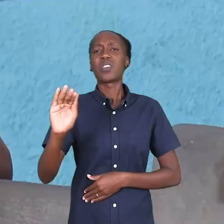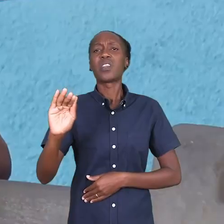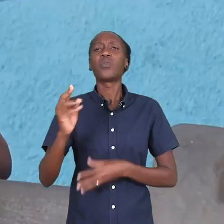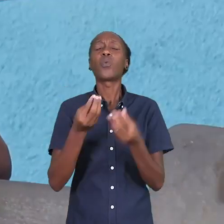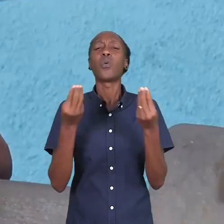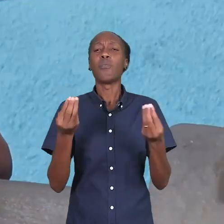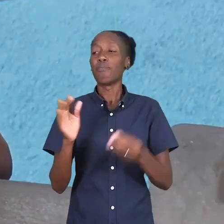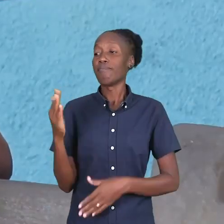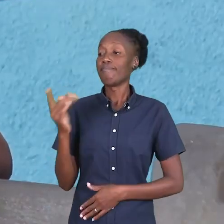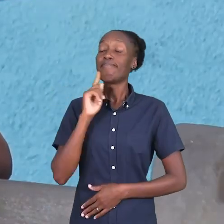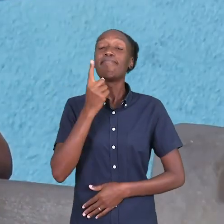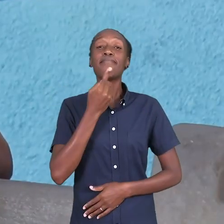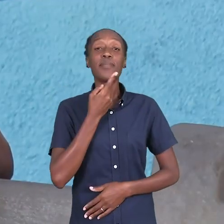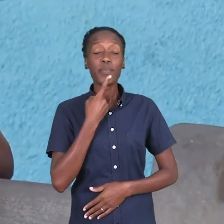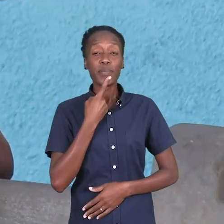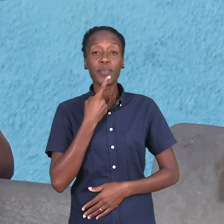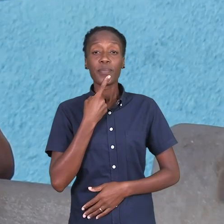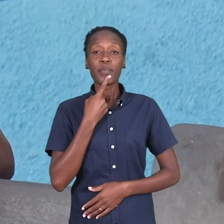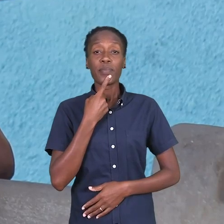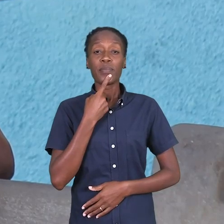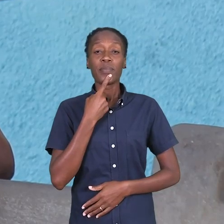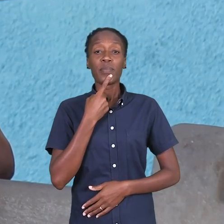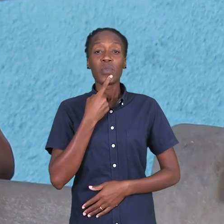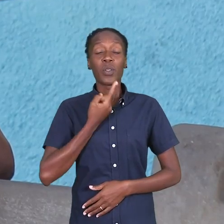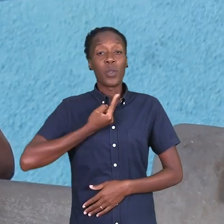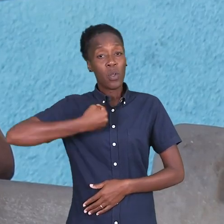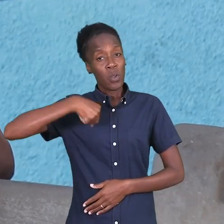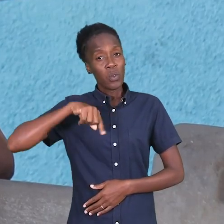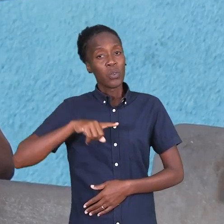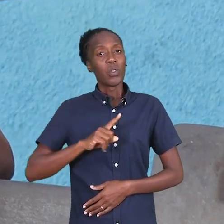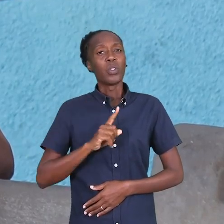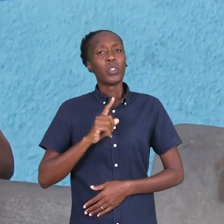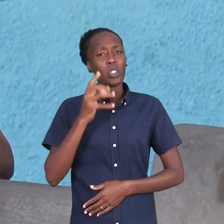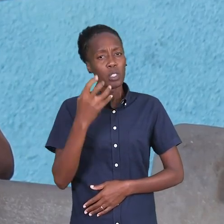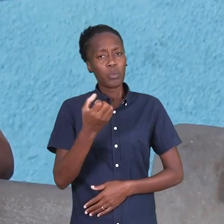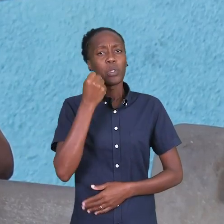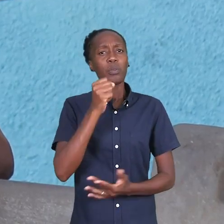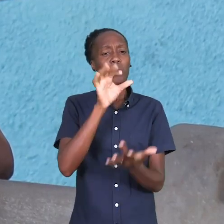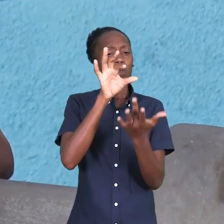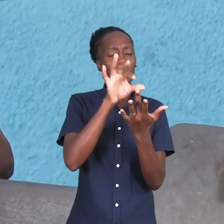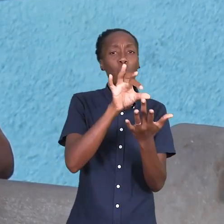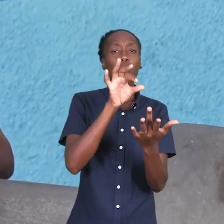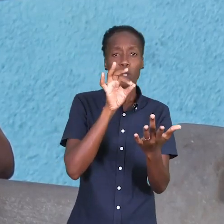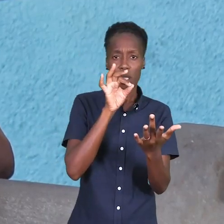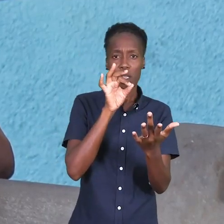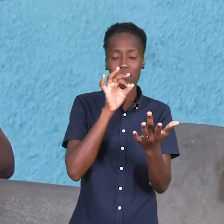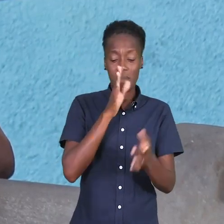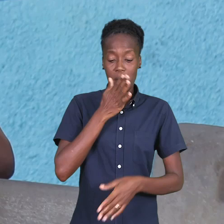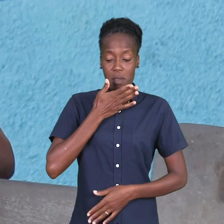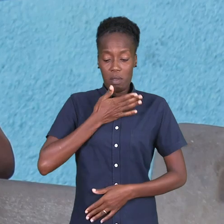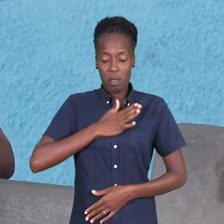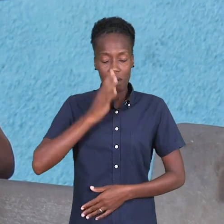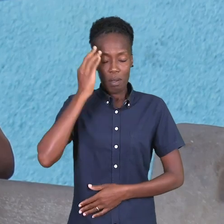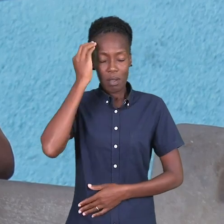Bom, primeiro nós temos a capacidade de de escolher aquilo que nós realmente queremos